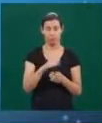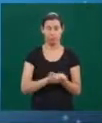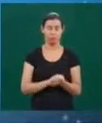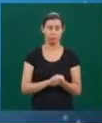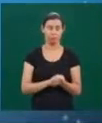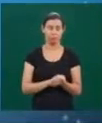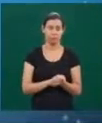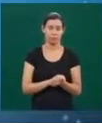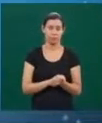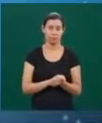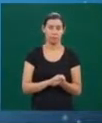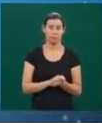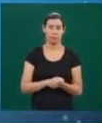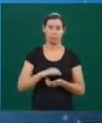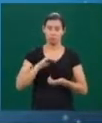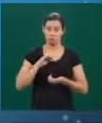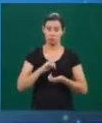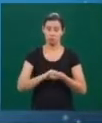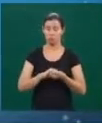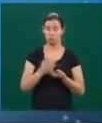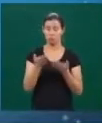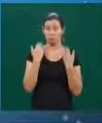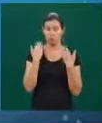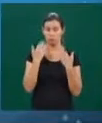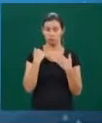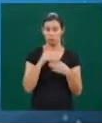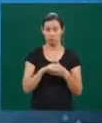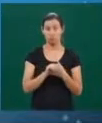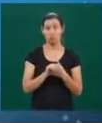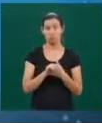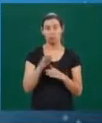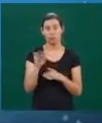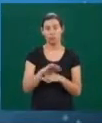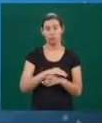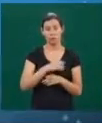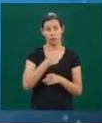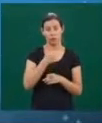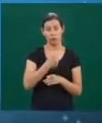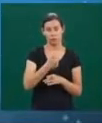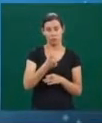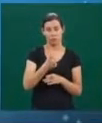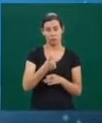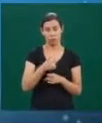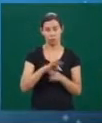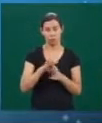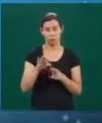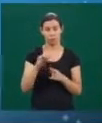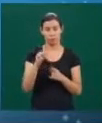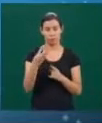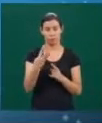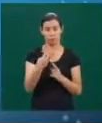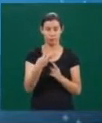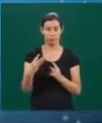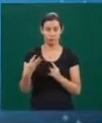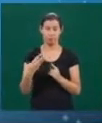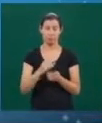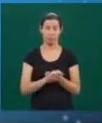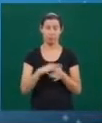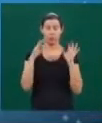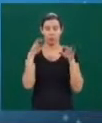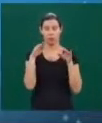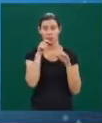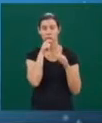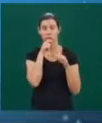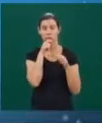graus. Muito calor também em Monte Carmelo, com mínima prevista de 21 graus e máxima de 33. Não chove